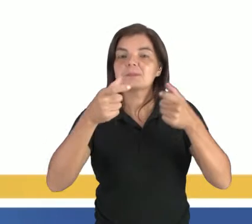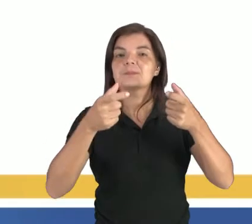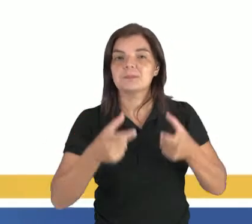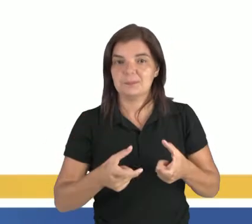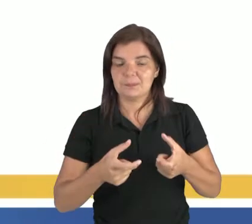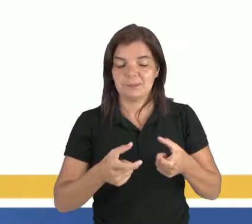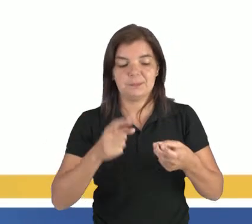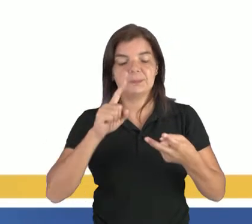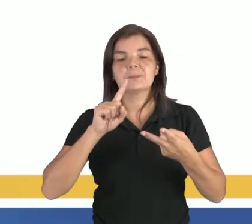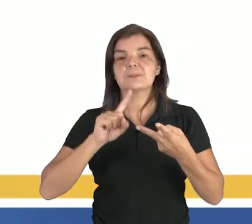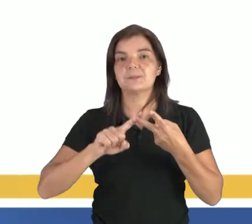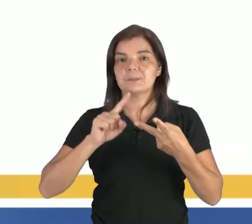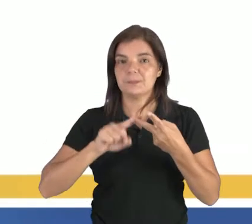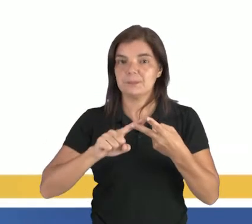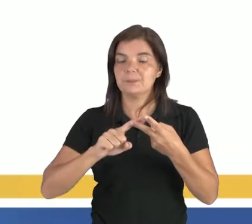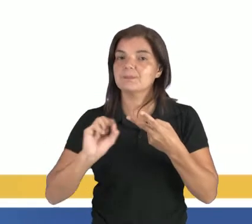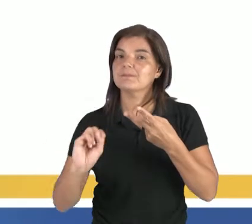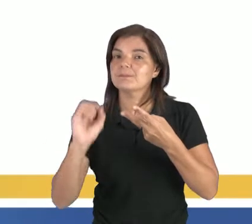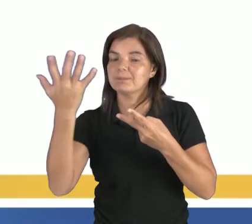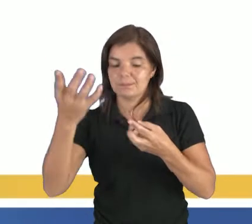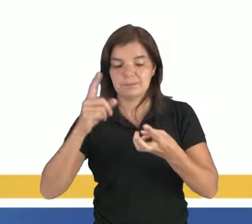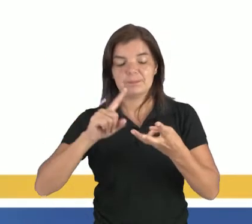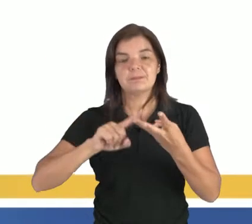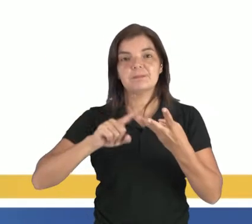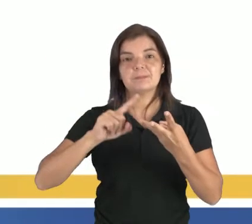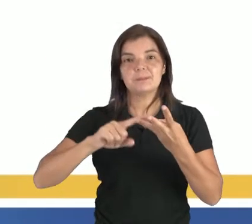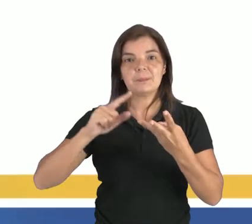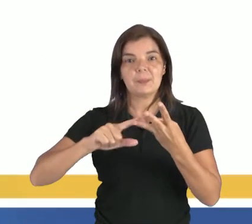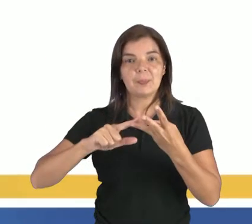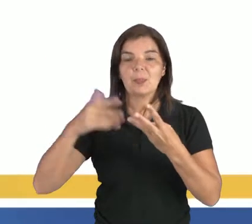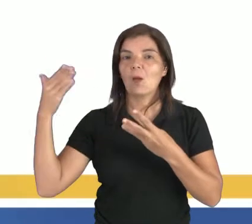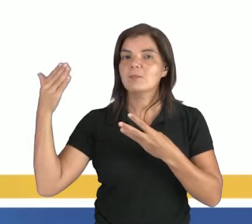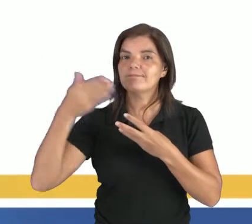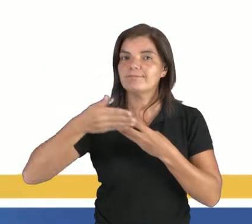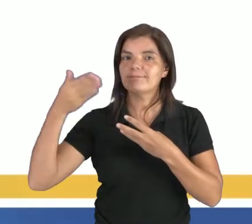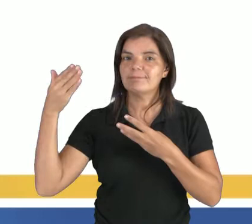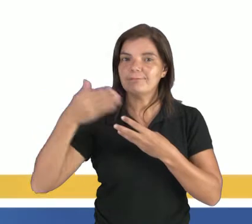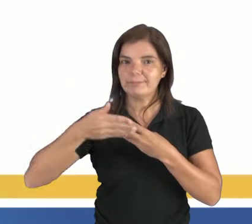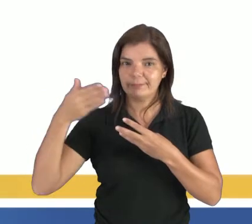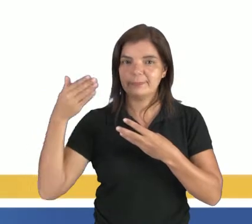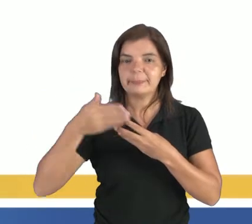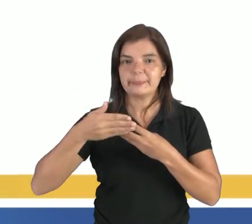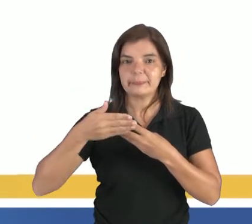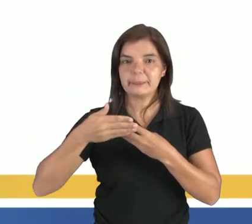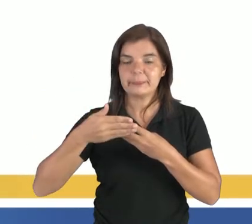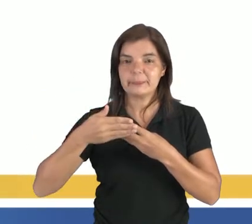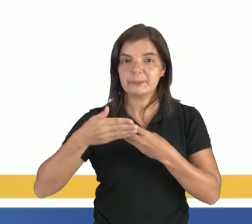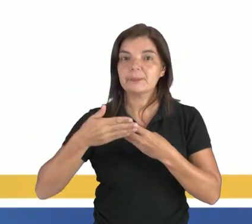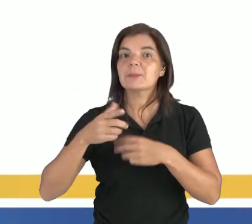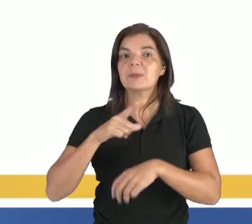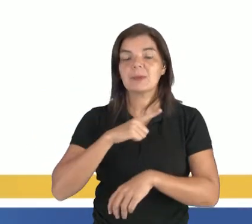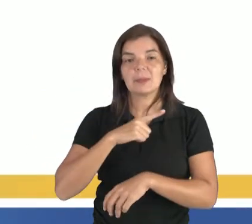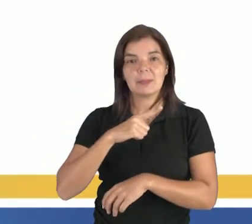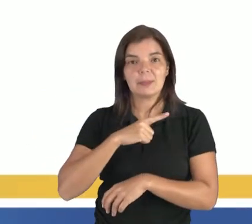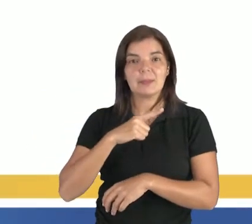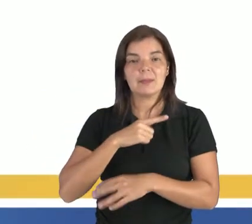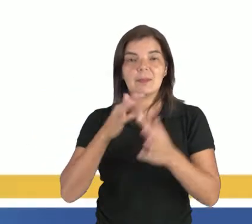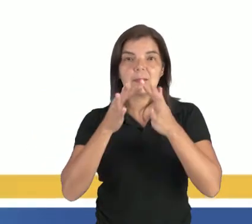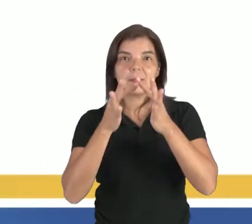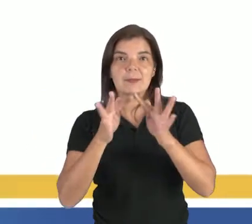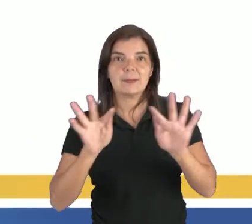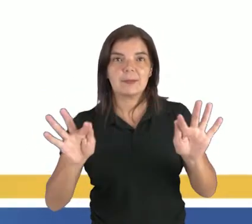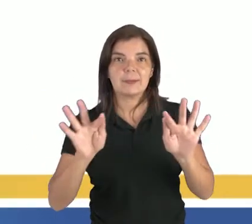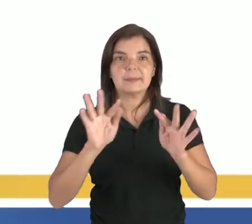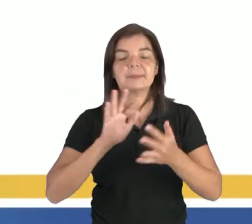né? Place, de tempo, time e frequency, que é de frequência. Temos aqui uma